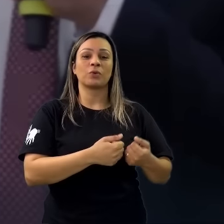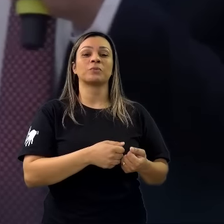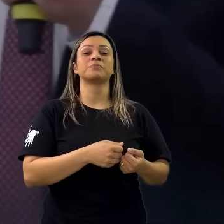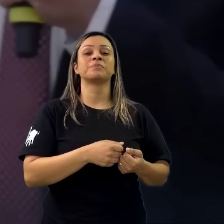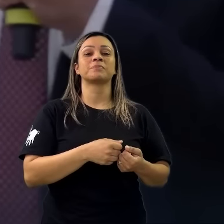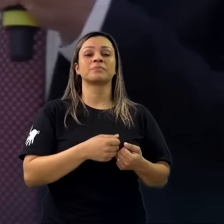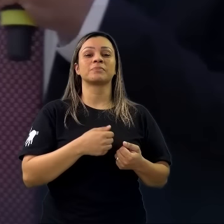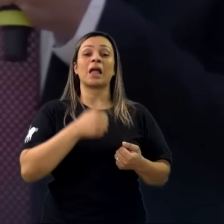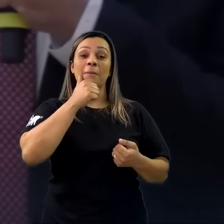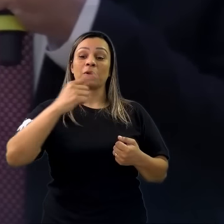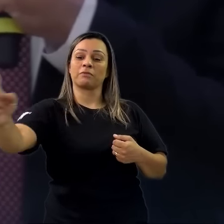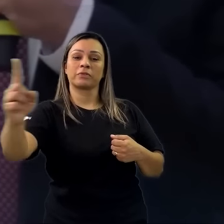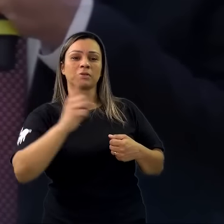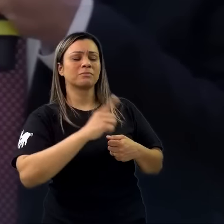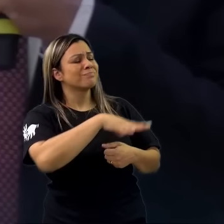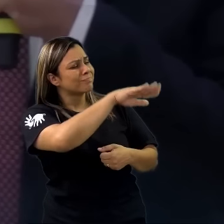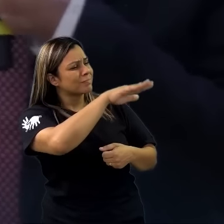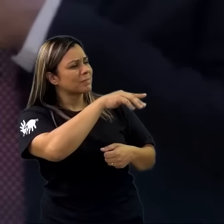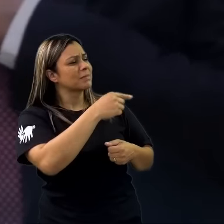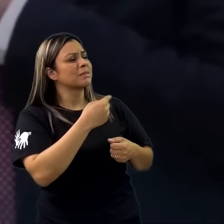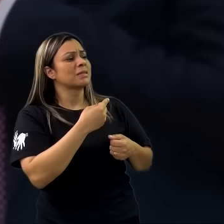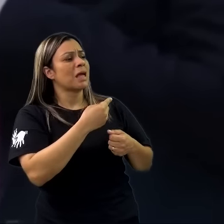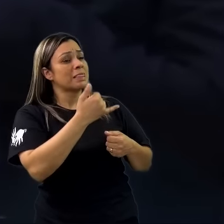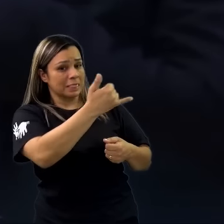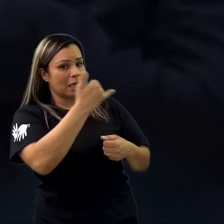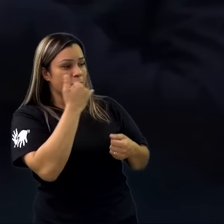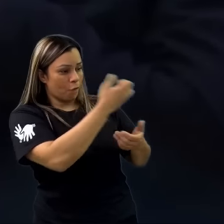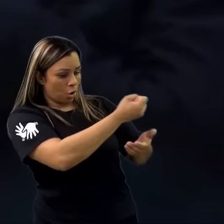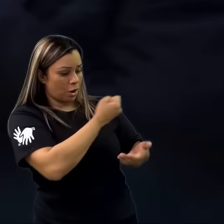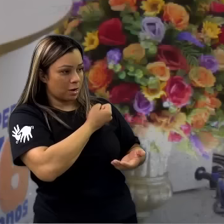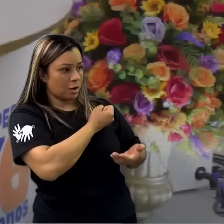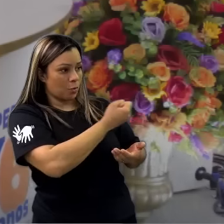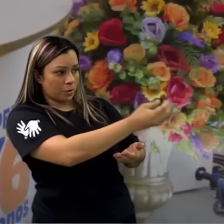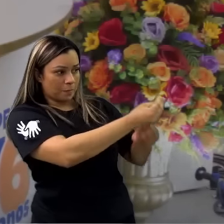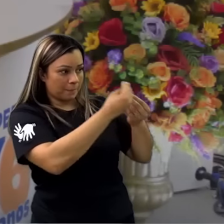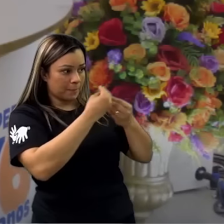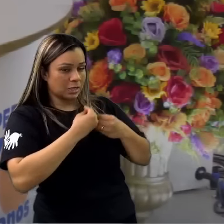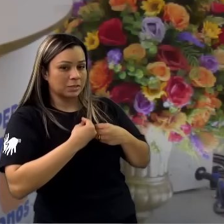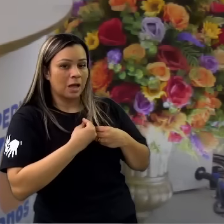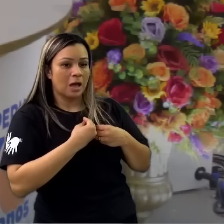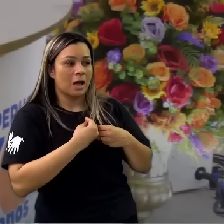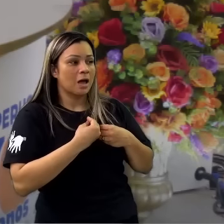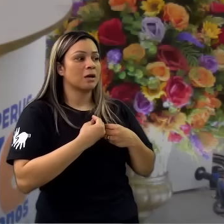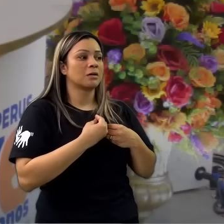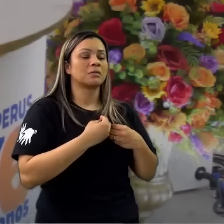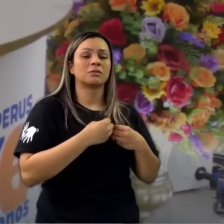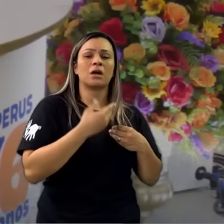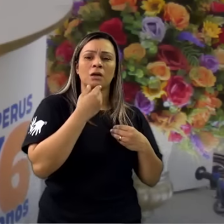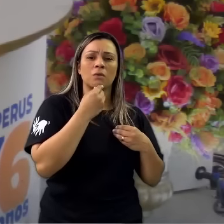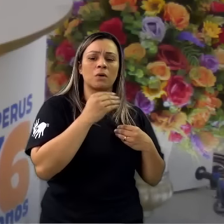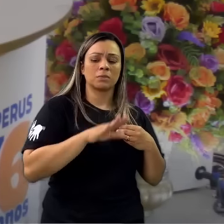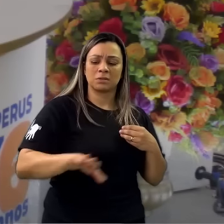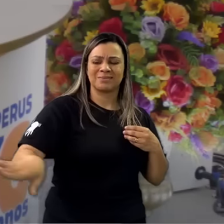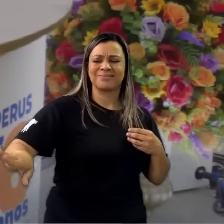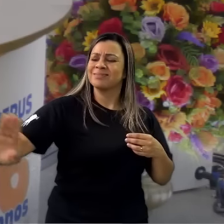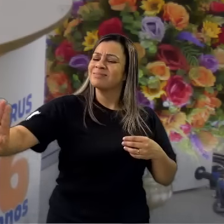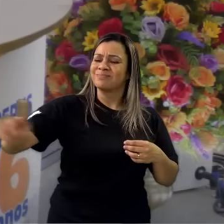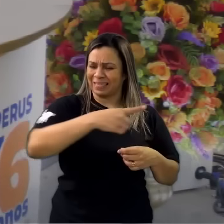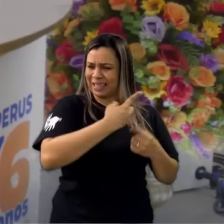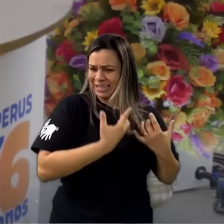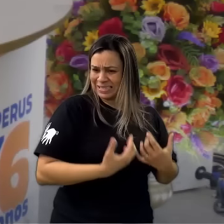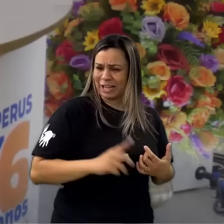você dá seu telefone que na festa mas queria convidar o senhor e o irmão que me levou do lado me blindando me blindando Ô irmão o pastor O irmão tá cansado foi